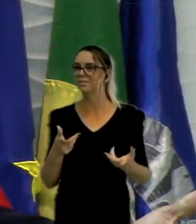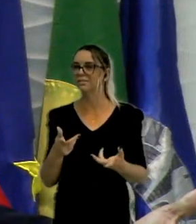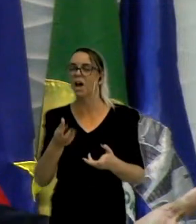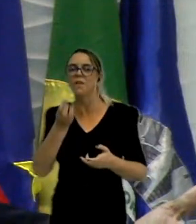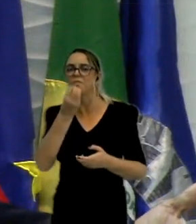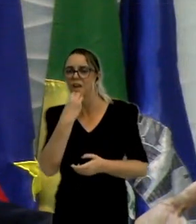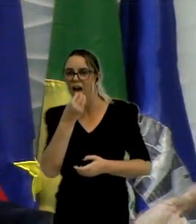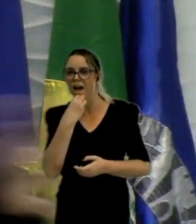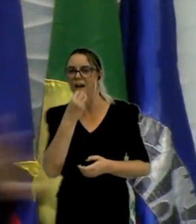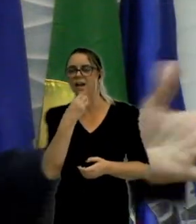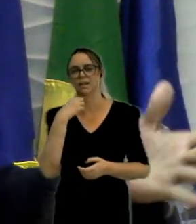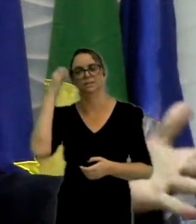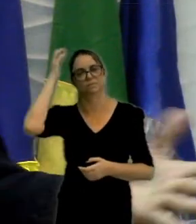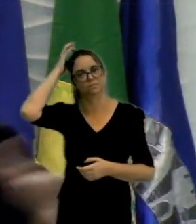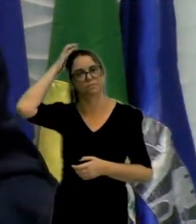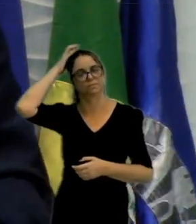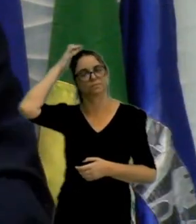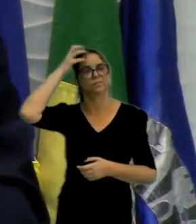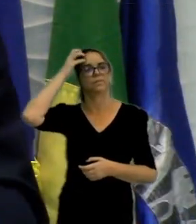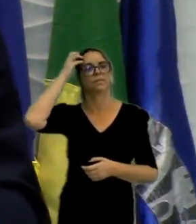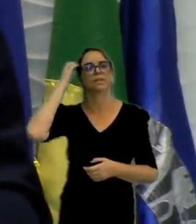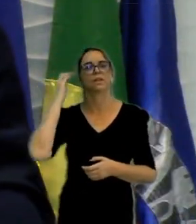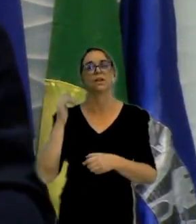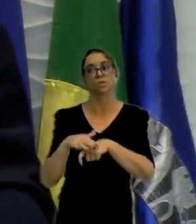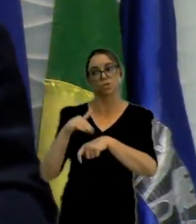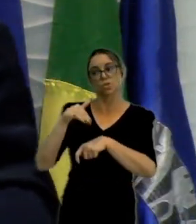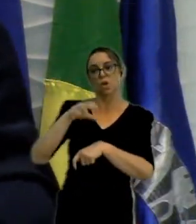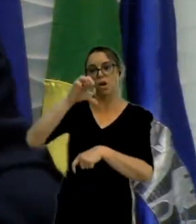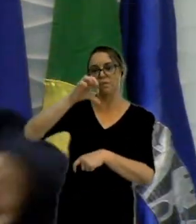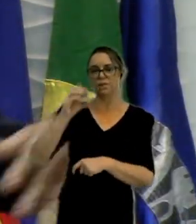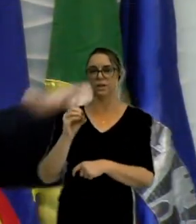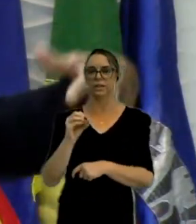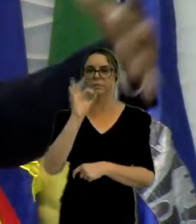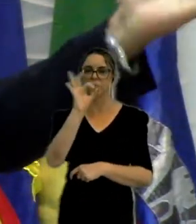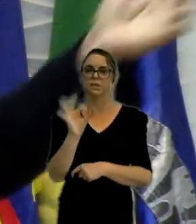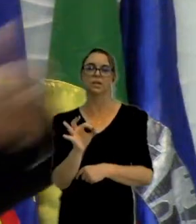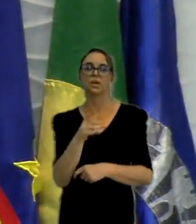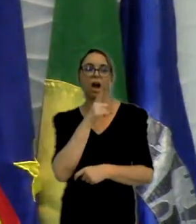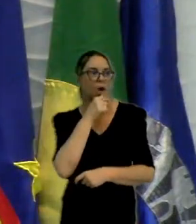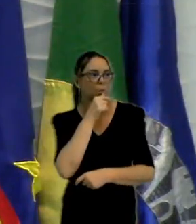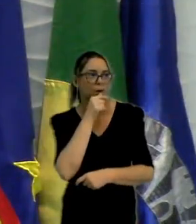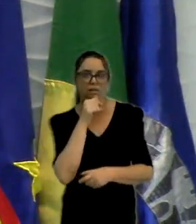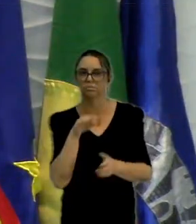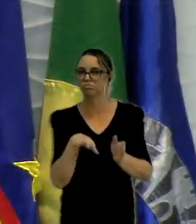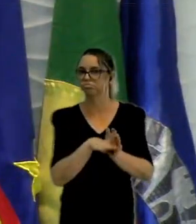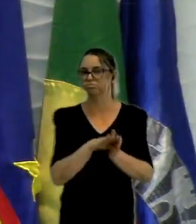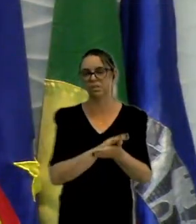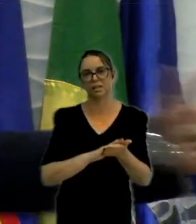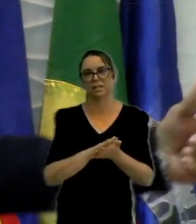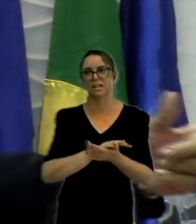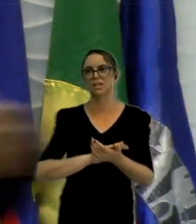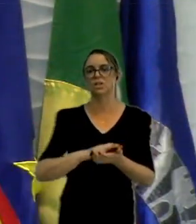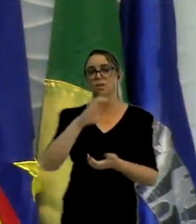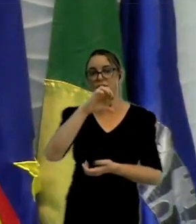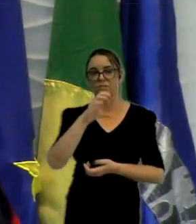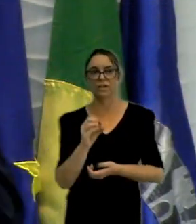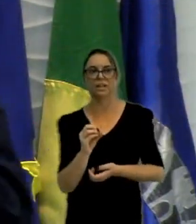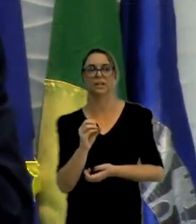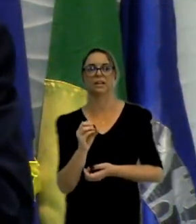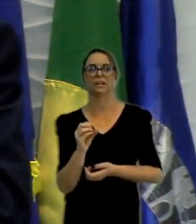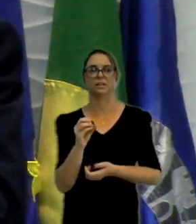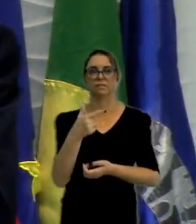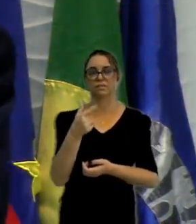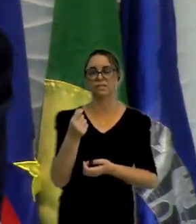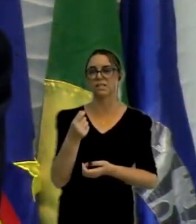fraquinha. Mais de 90% não pegou água. Aí vai agora para 90, 120 dias, sem ter aonde o povo pegar